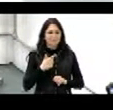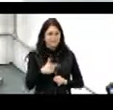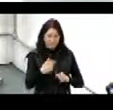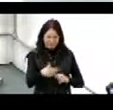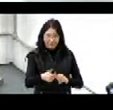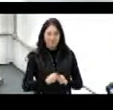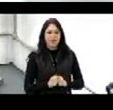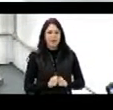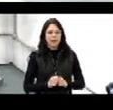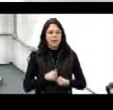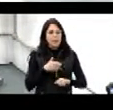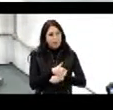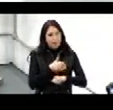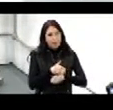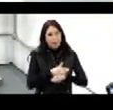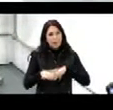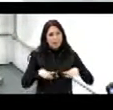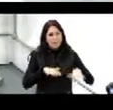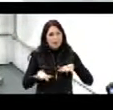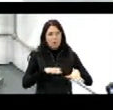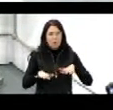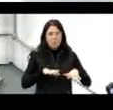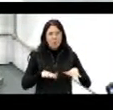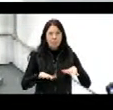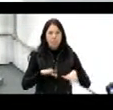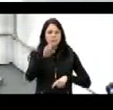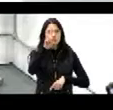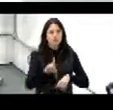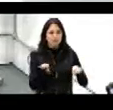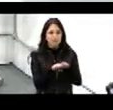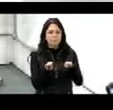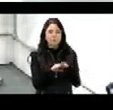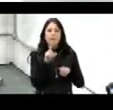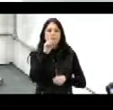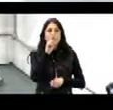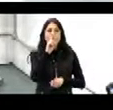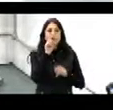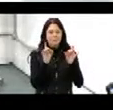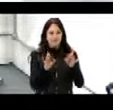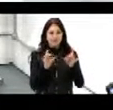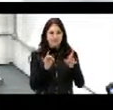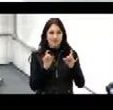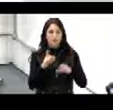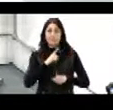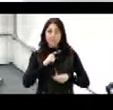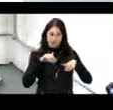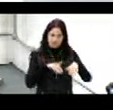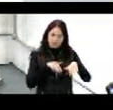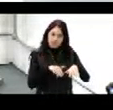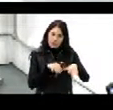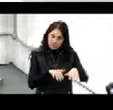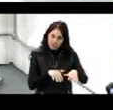dos movimentos Direitos Iguais e Mães Especiais, que é um movimento que agora tende a se fortalecer,